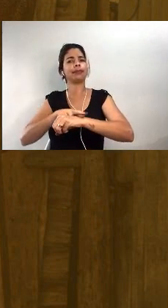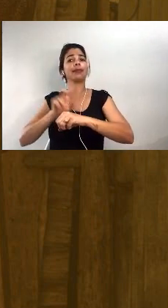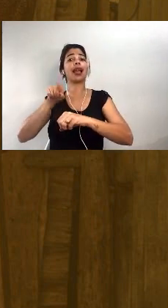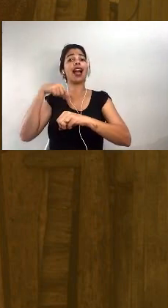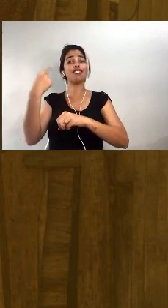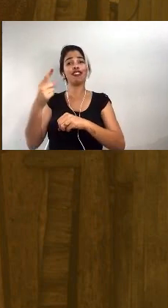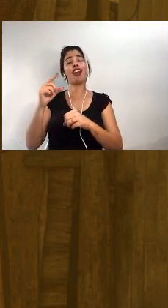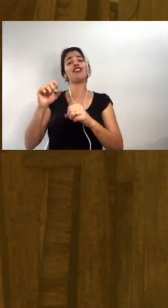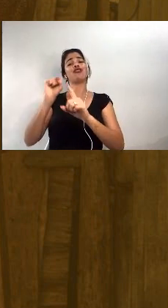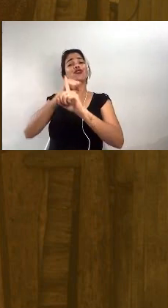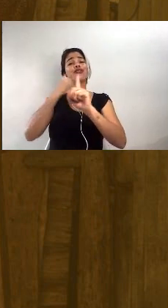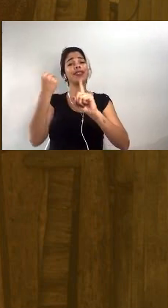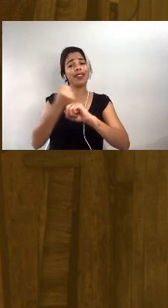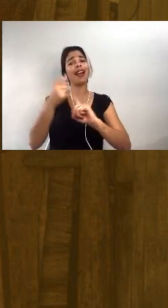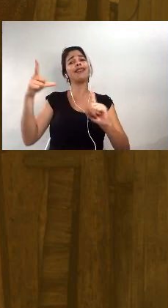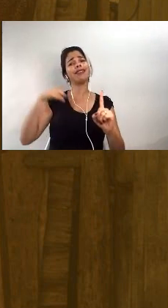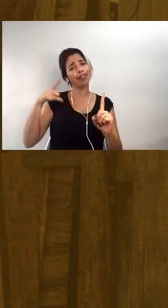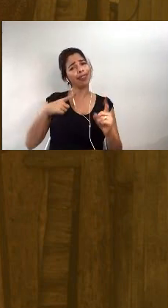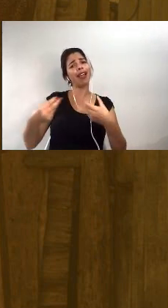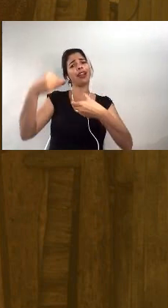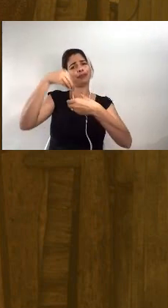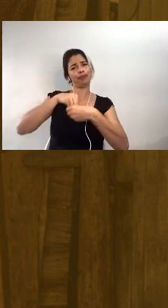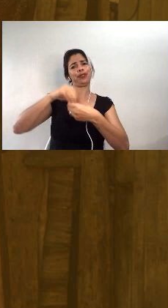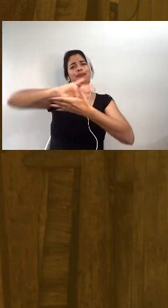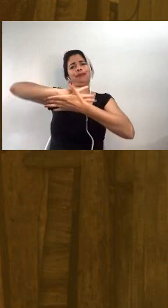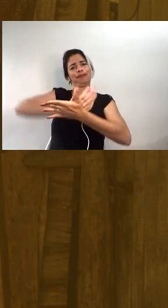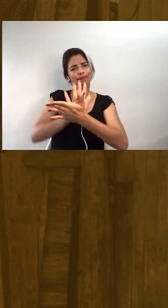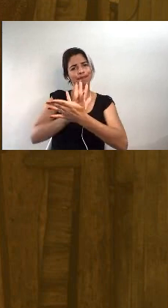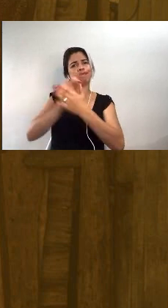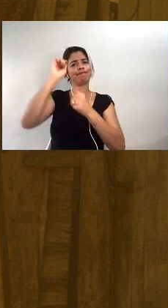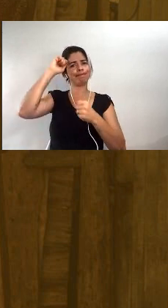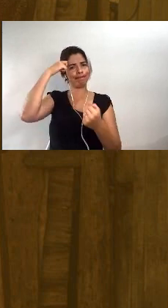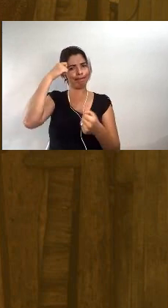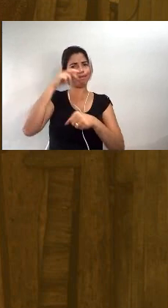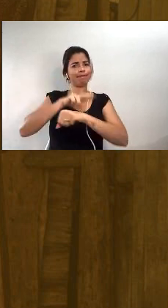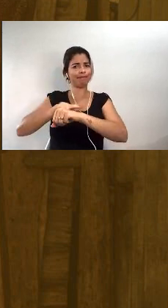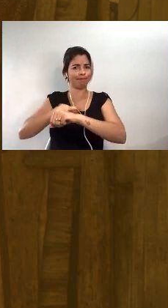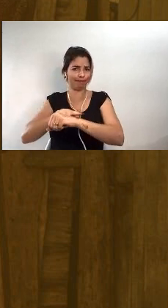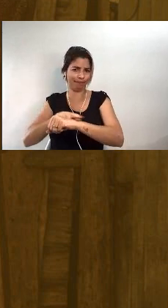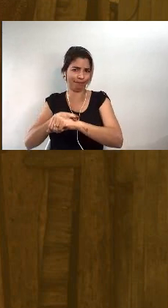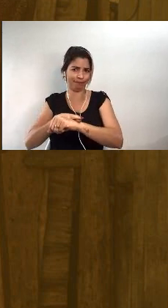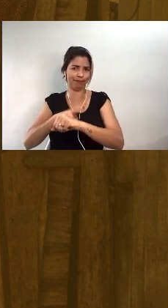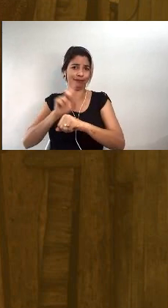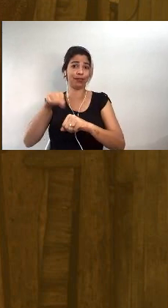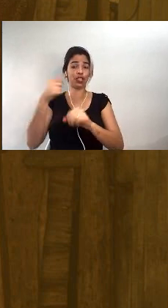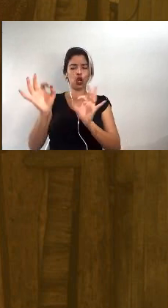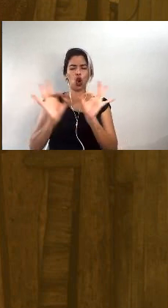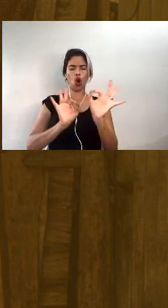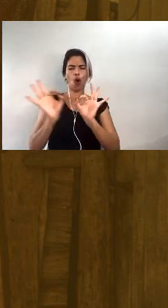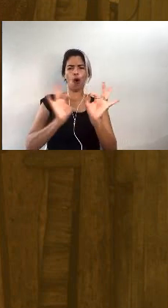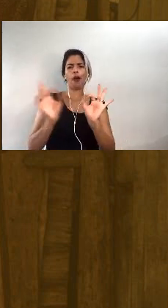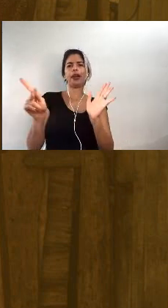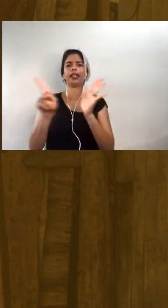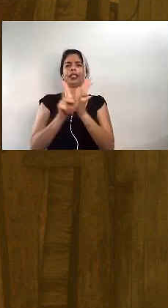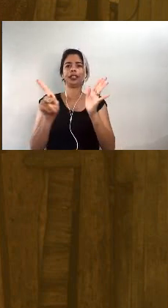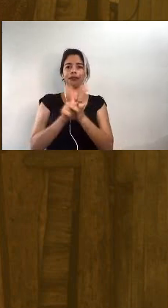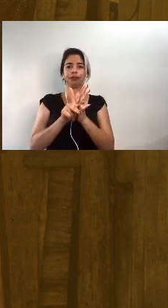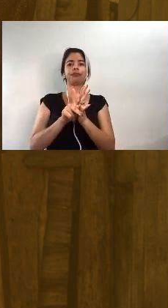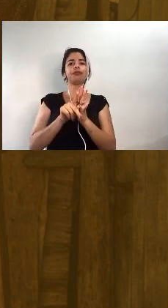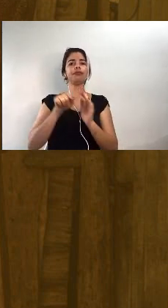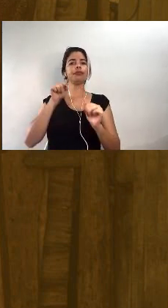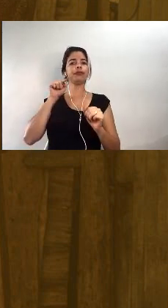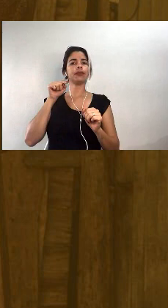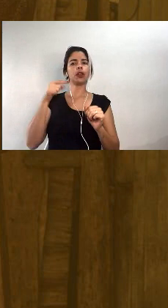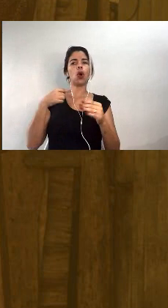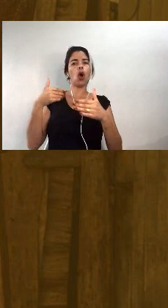constitutivamente racista, que suas instituições, as instituições sociais, elas se organizam por meio